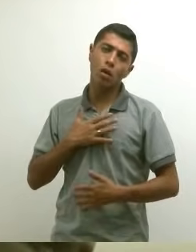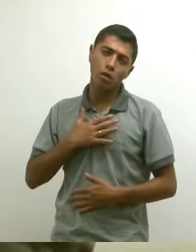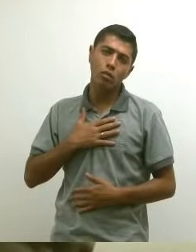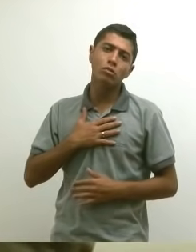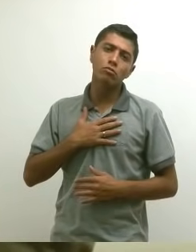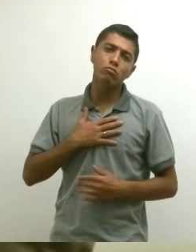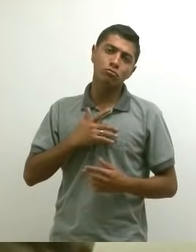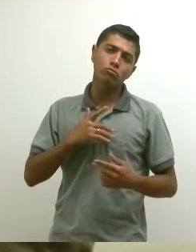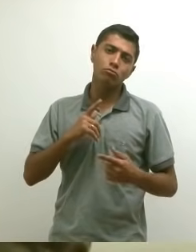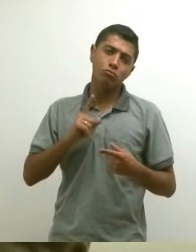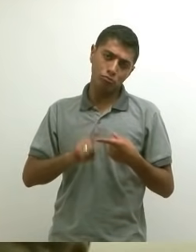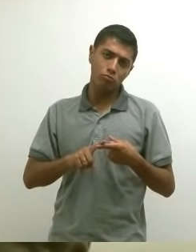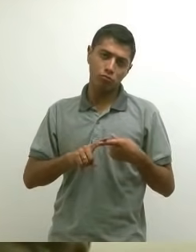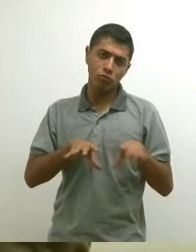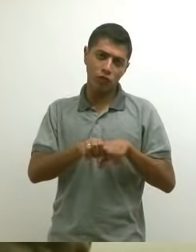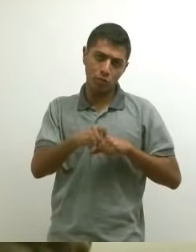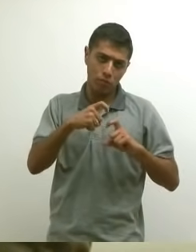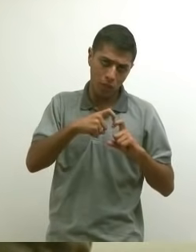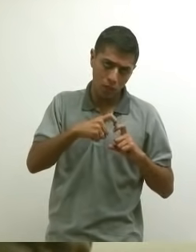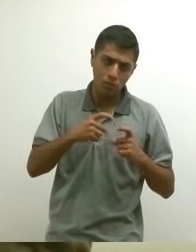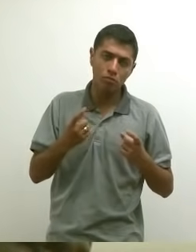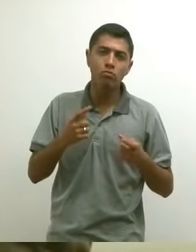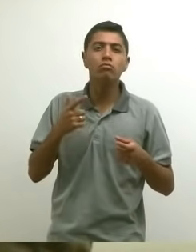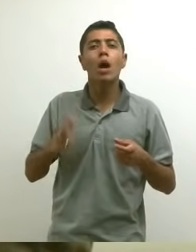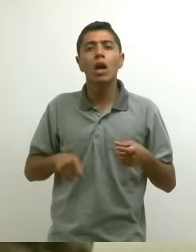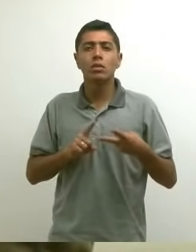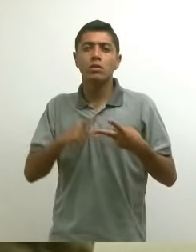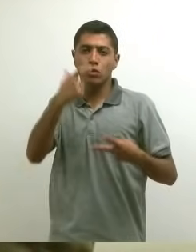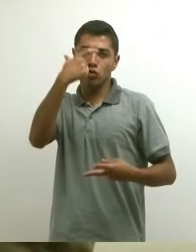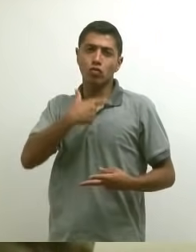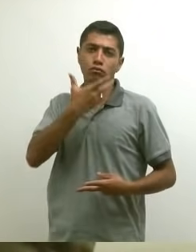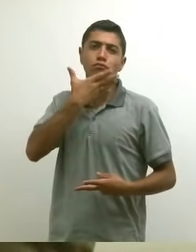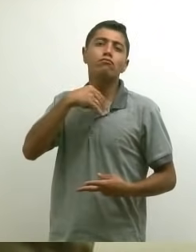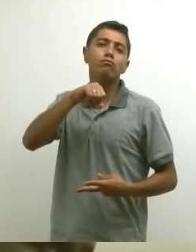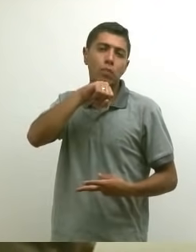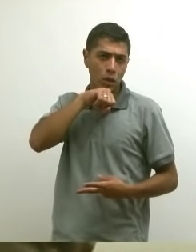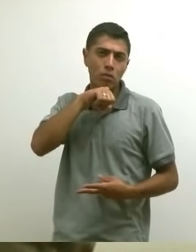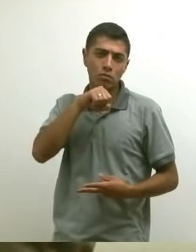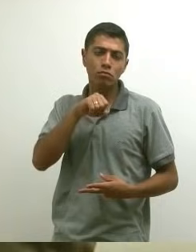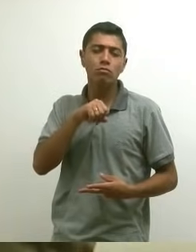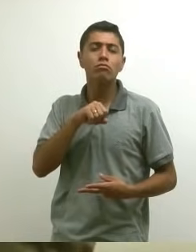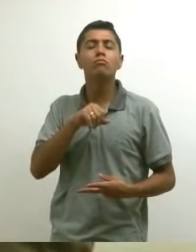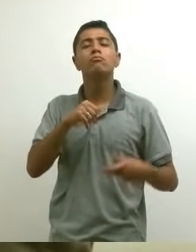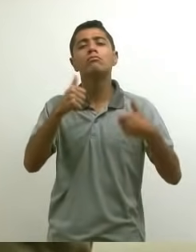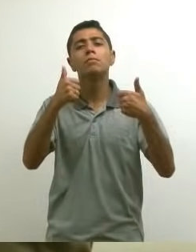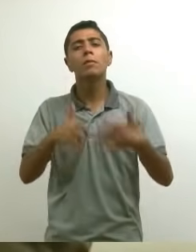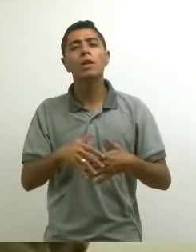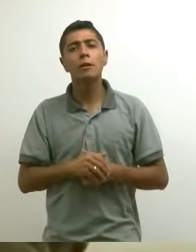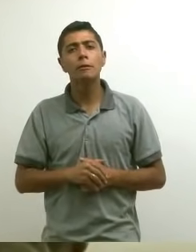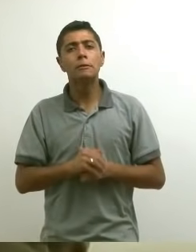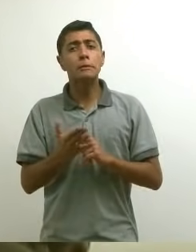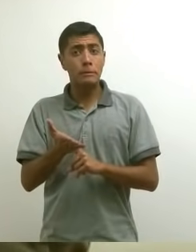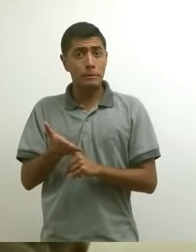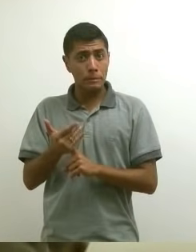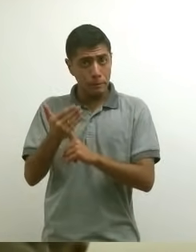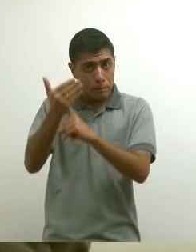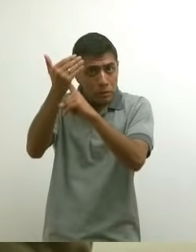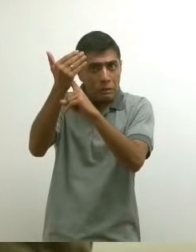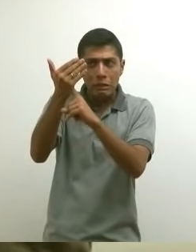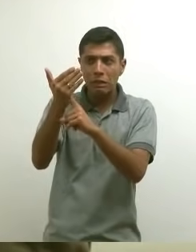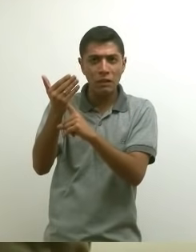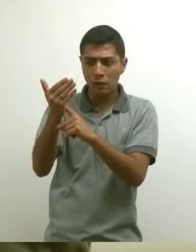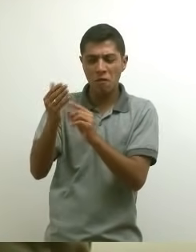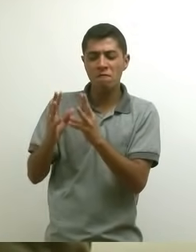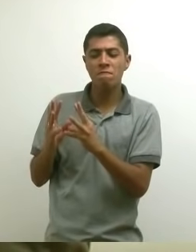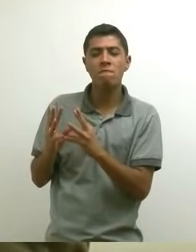algo é que não tem como a gente evitar assim a gente dificilmente alguém vai